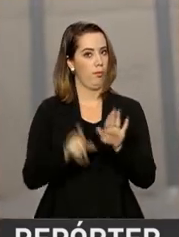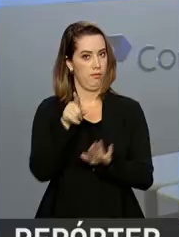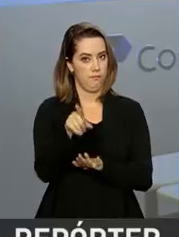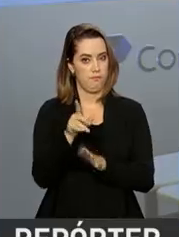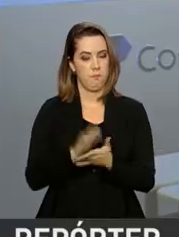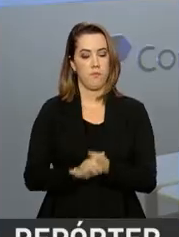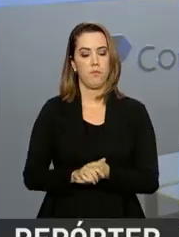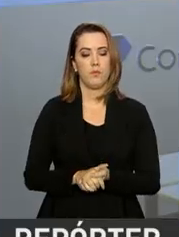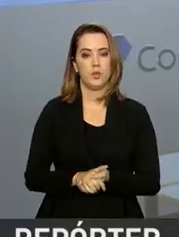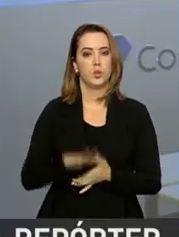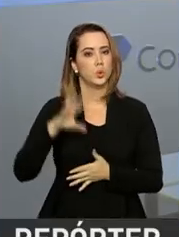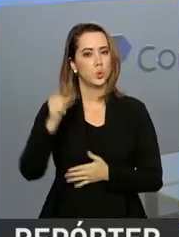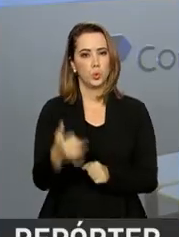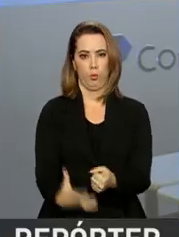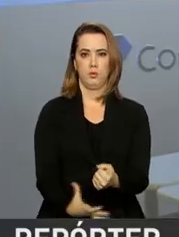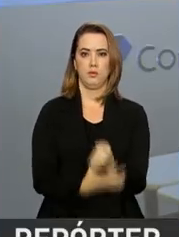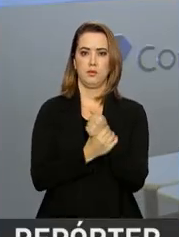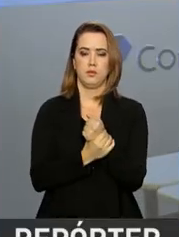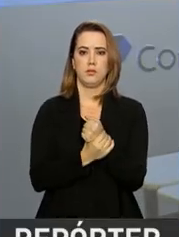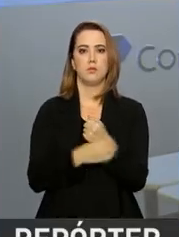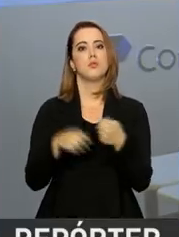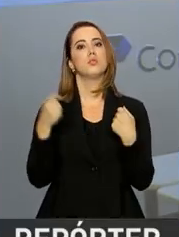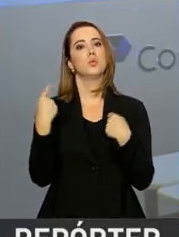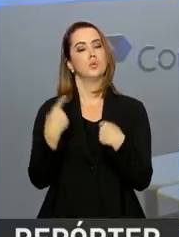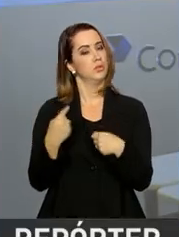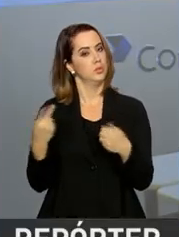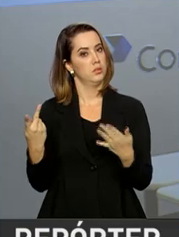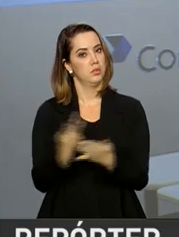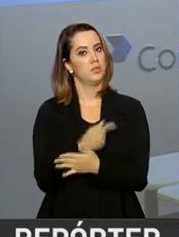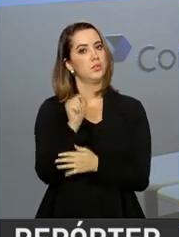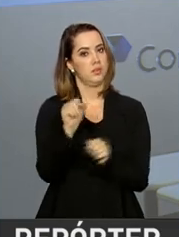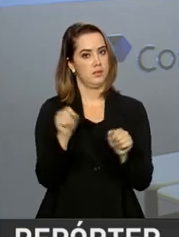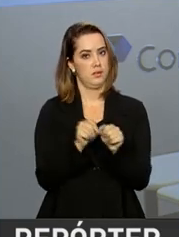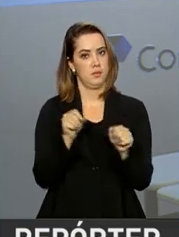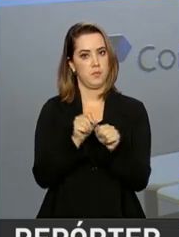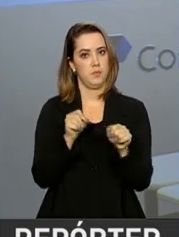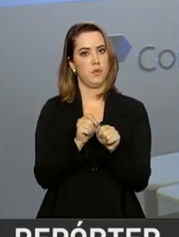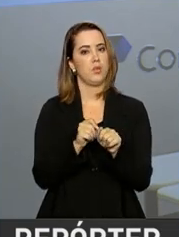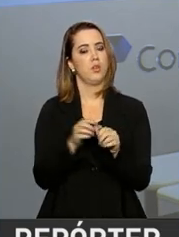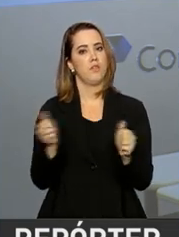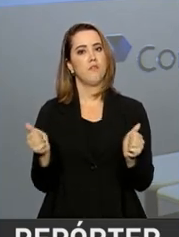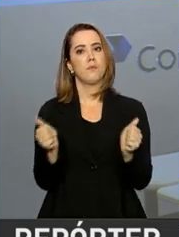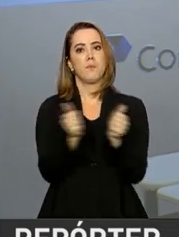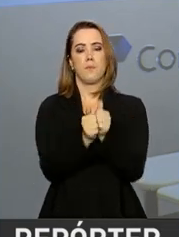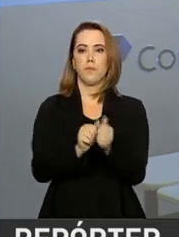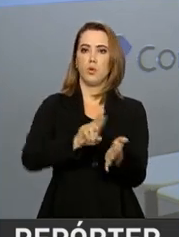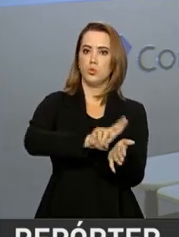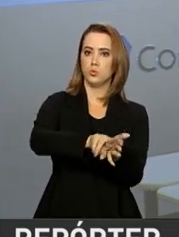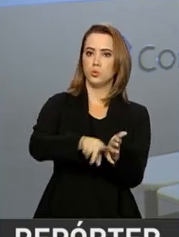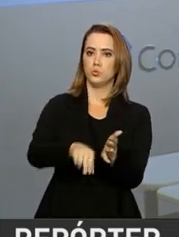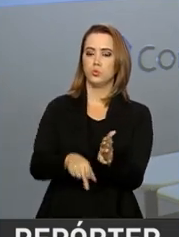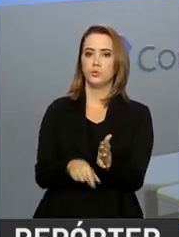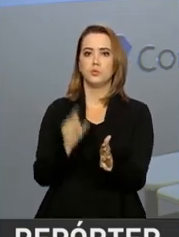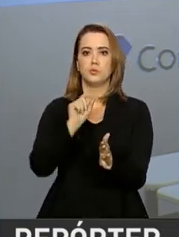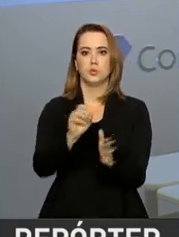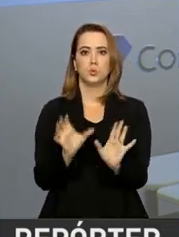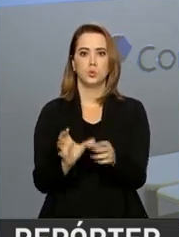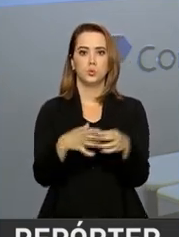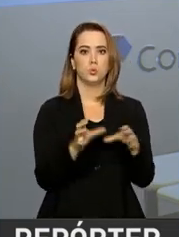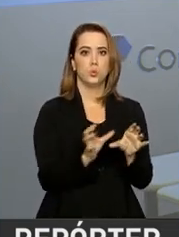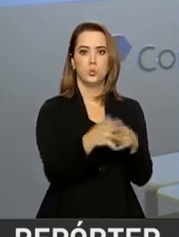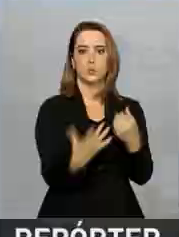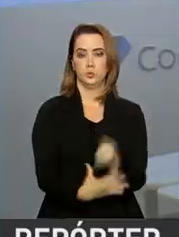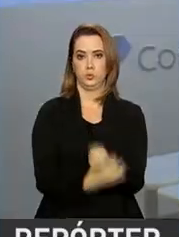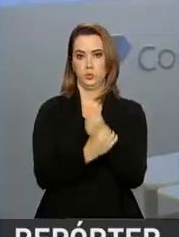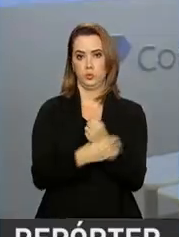nacional toda segurança externa ela é feita em parceria com os órgãos de de de de segurança do